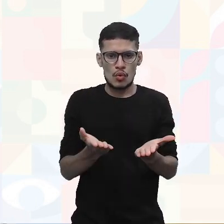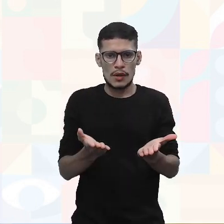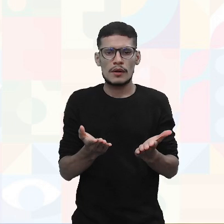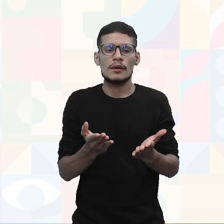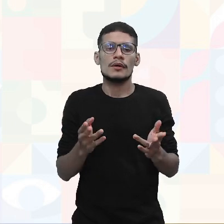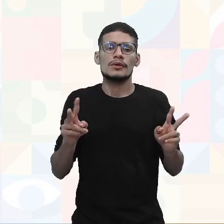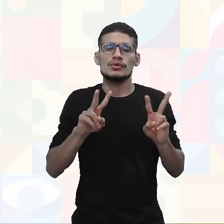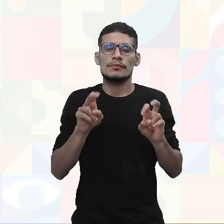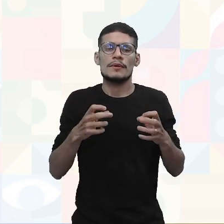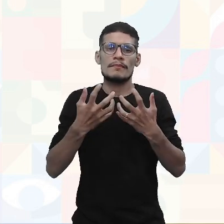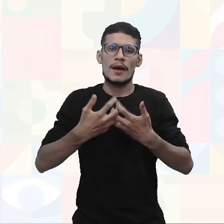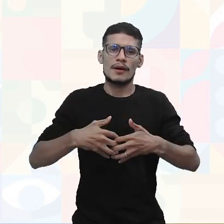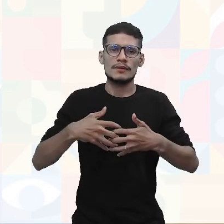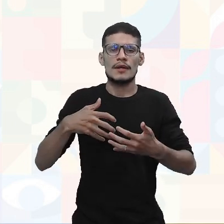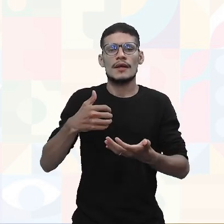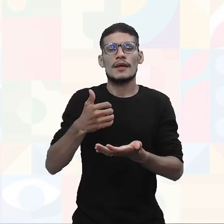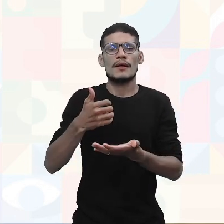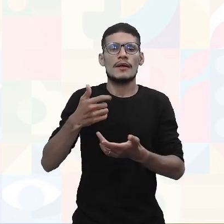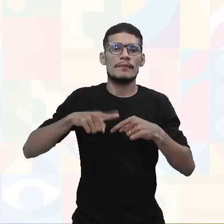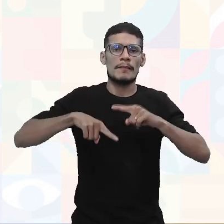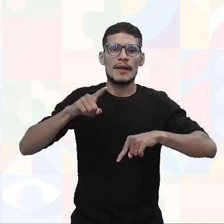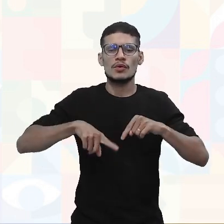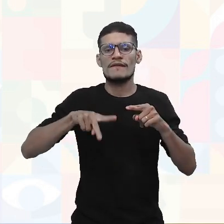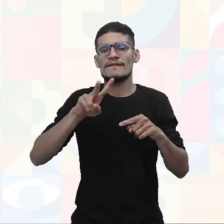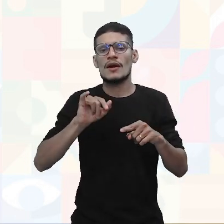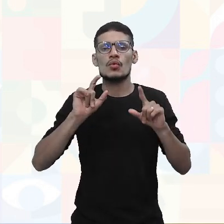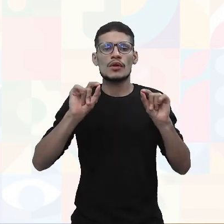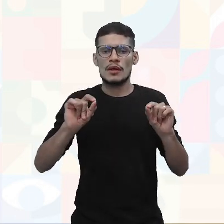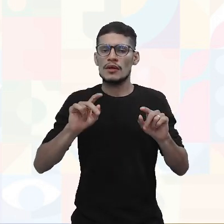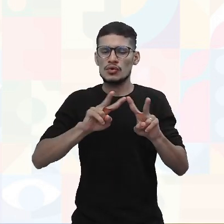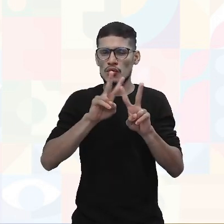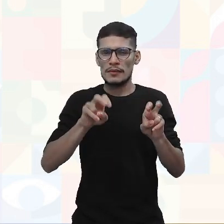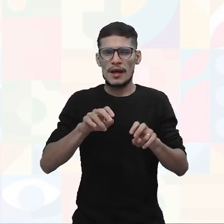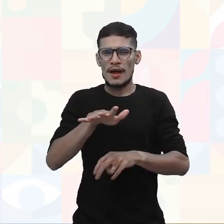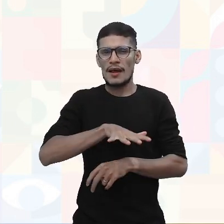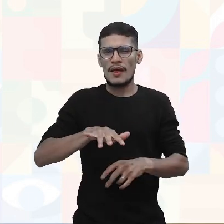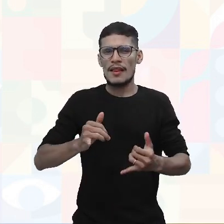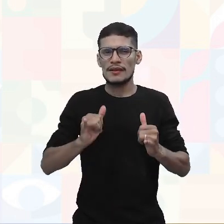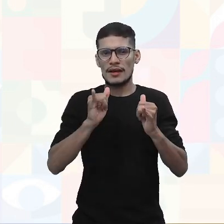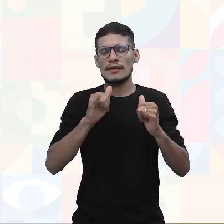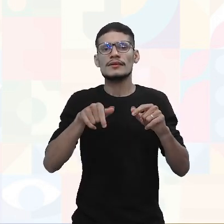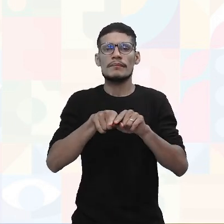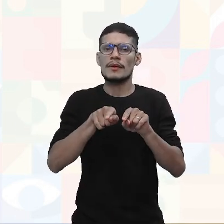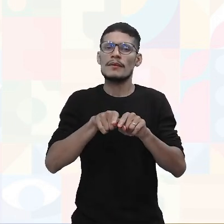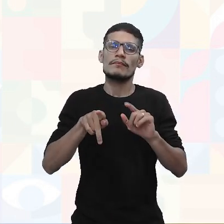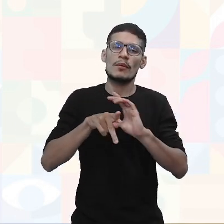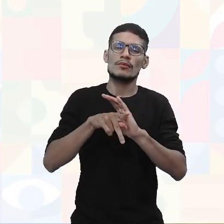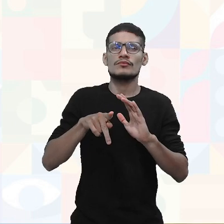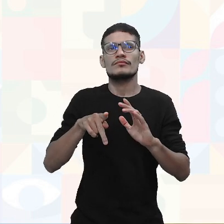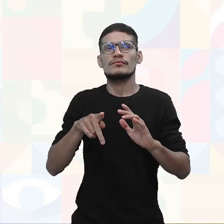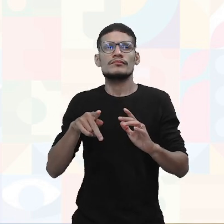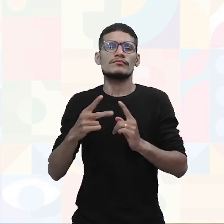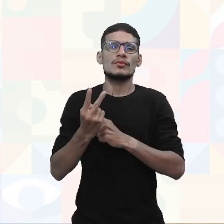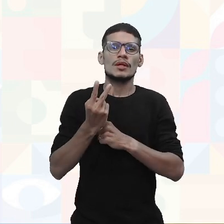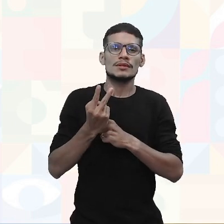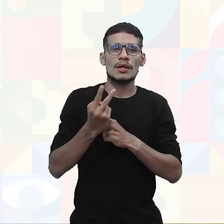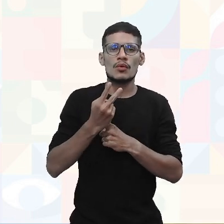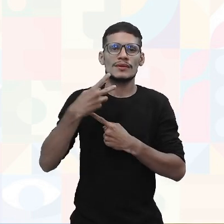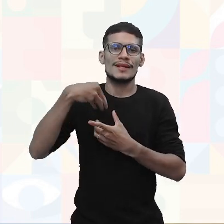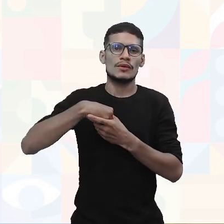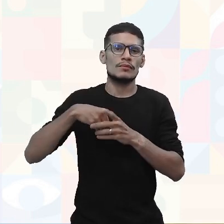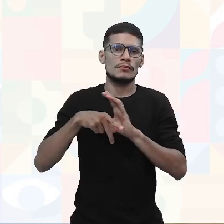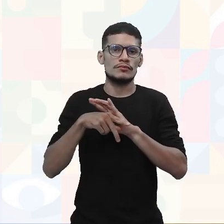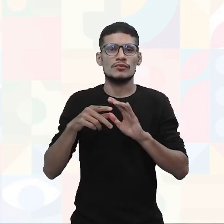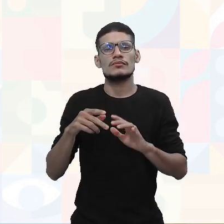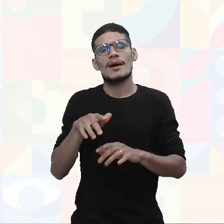máquinas e equipamentos, a gente vai ver um pouco da parte elétrica e de dispositivos de proteção ligados a essa rede elétrica.